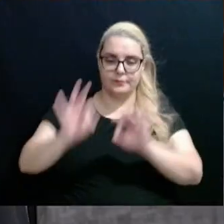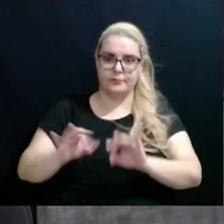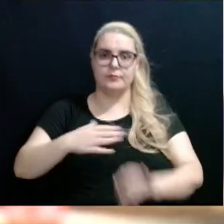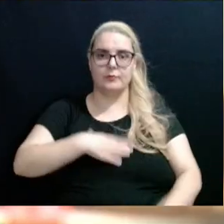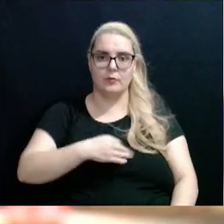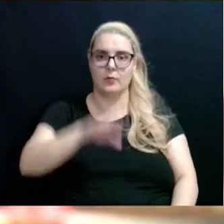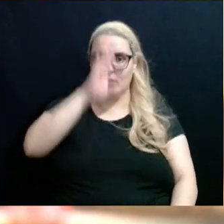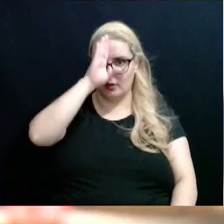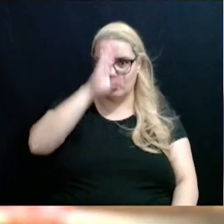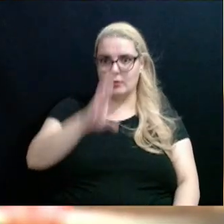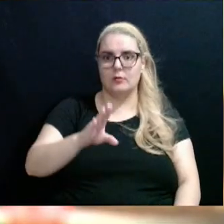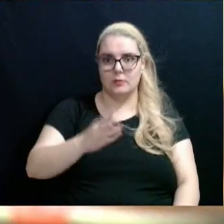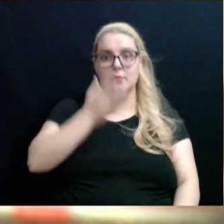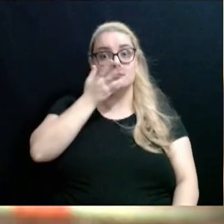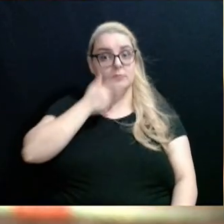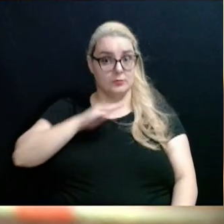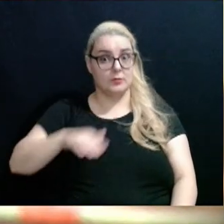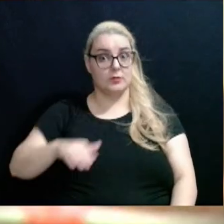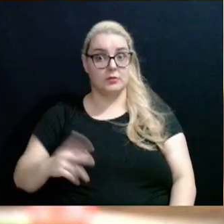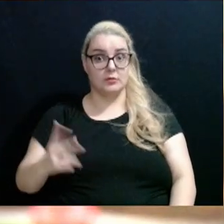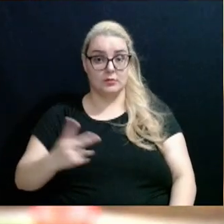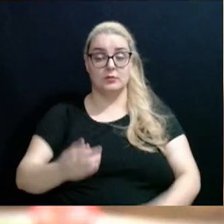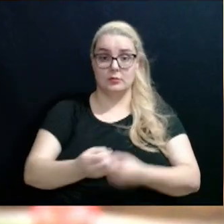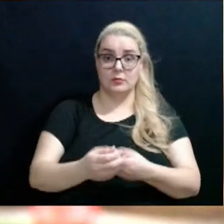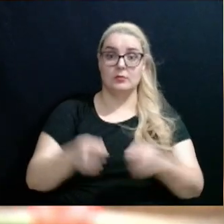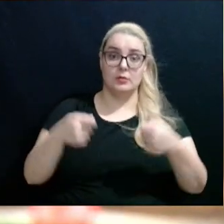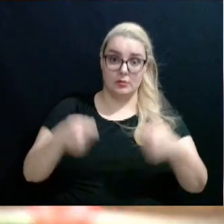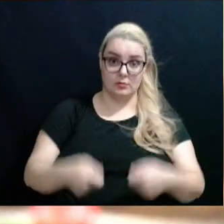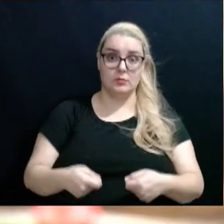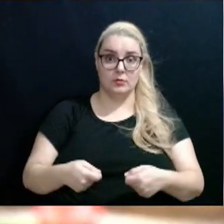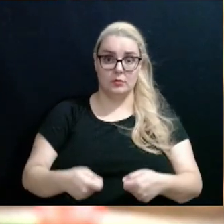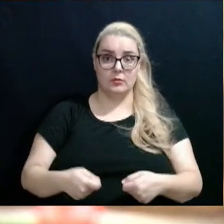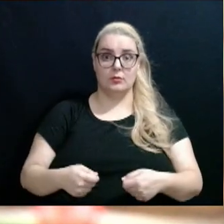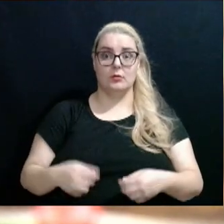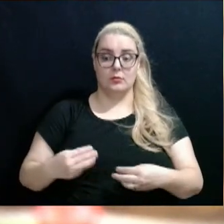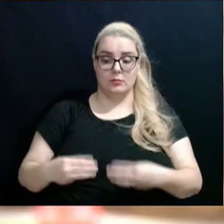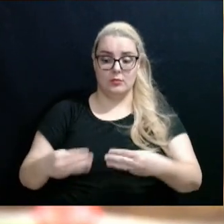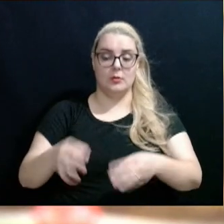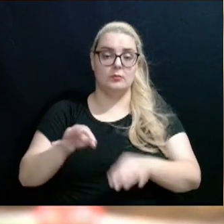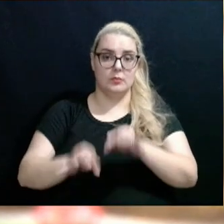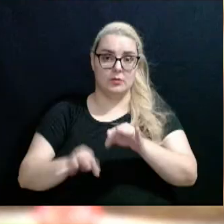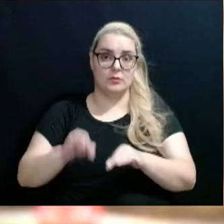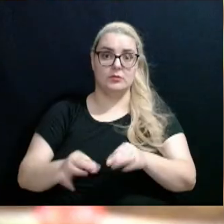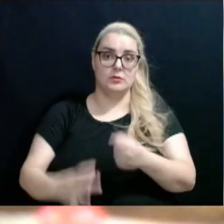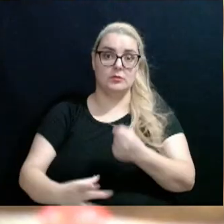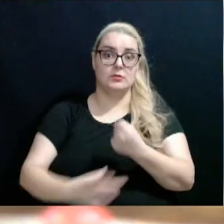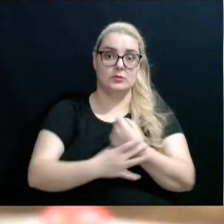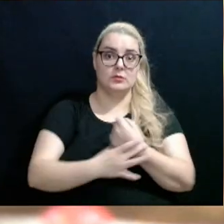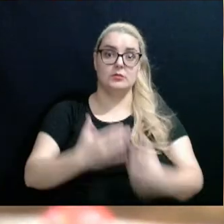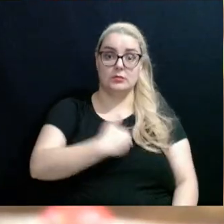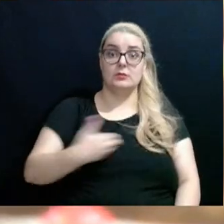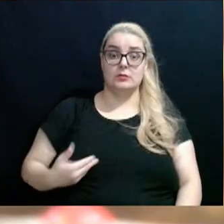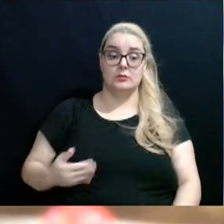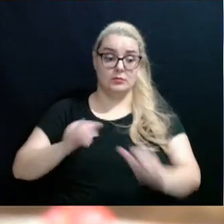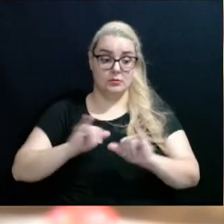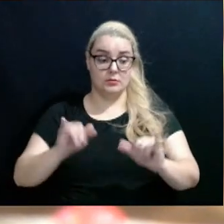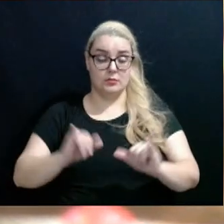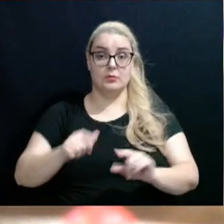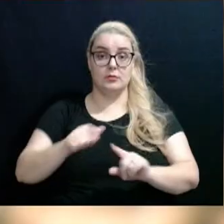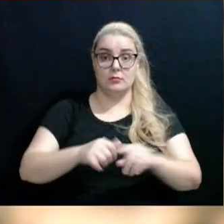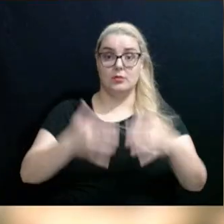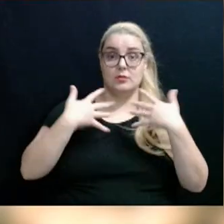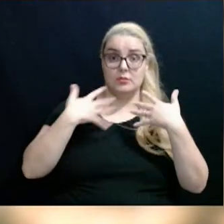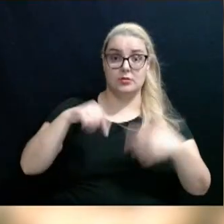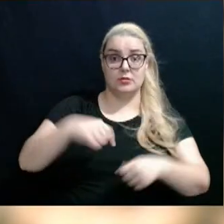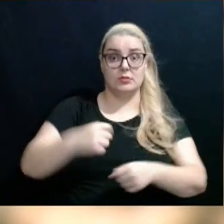se são crianças. Segundo dados consolidados pelo Ministério da Justiça e Segurança Pública, divulgados em janeiro deste ano,